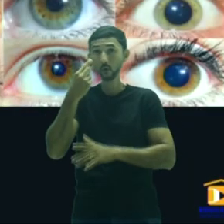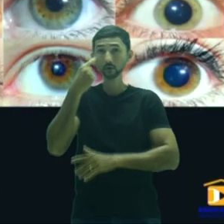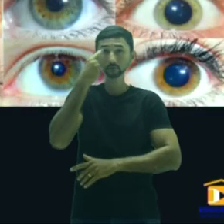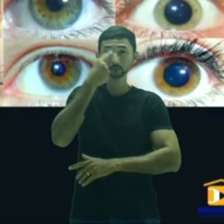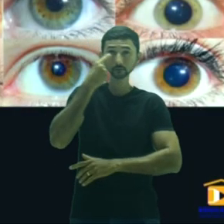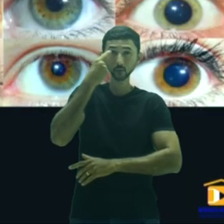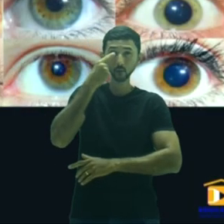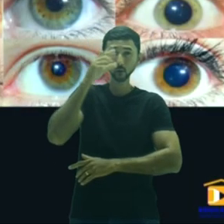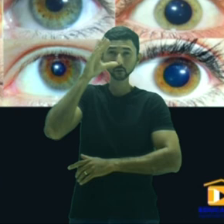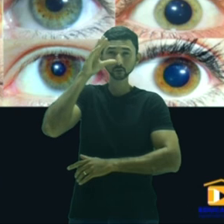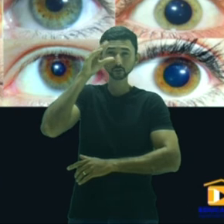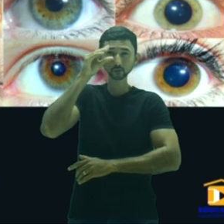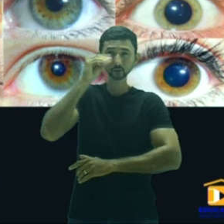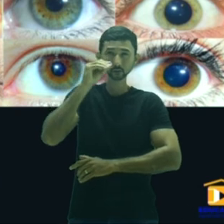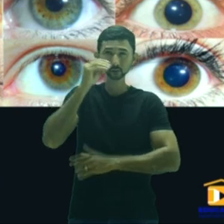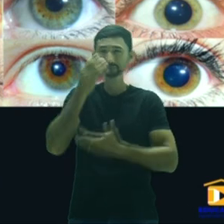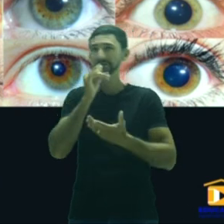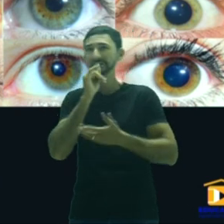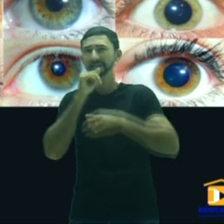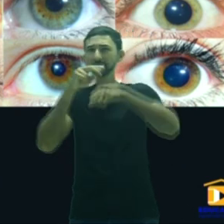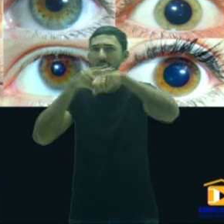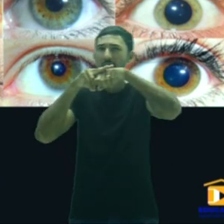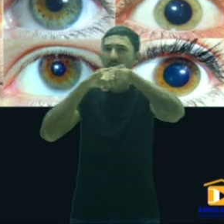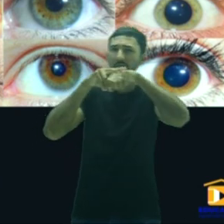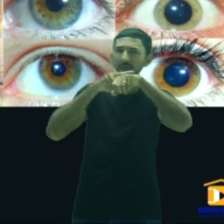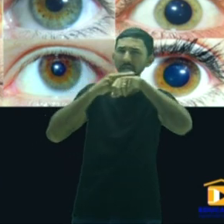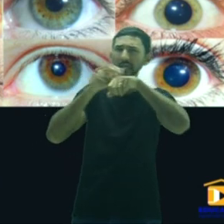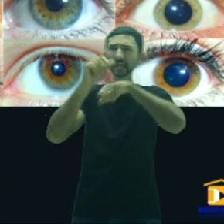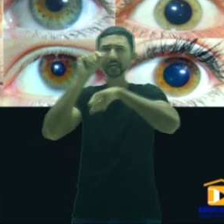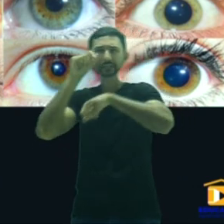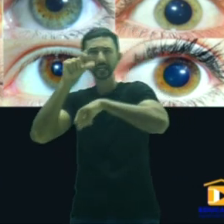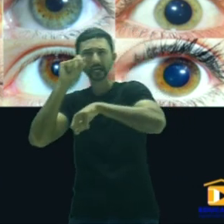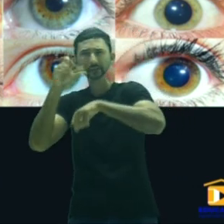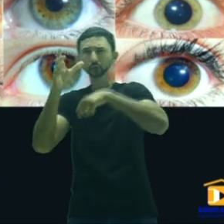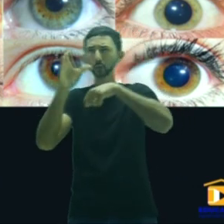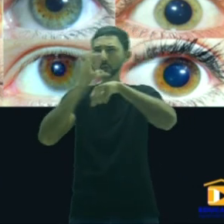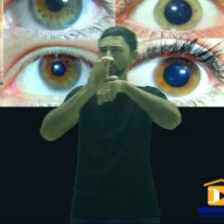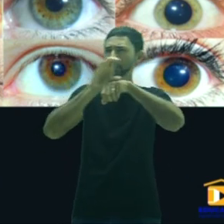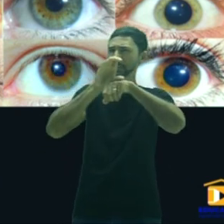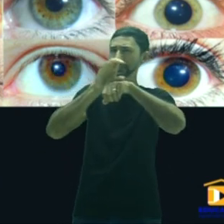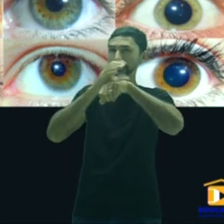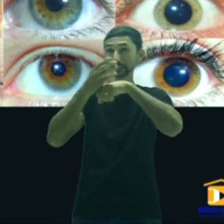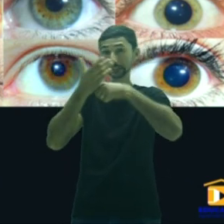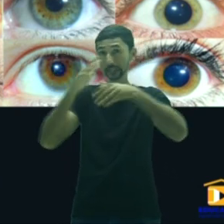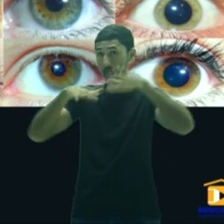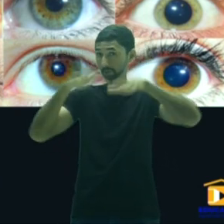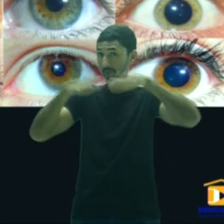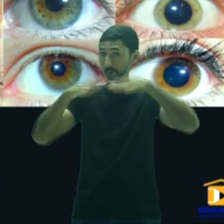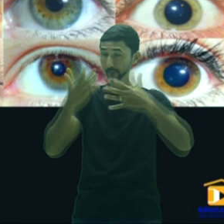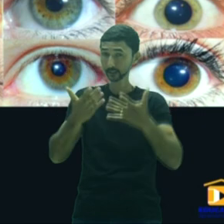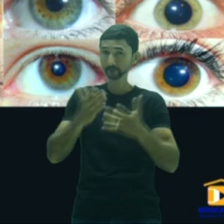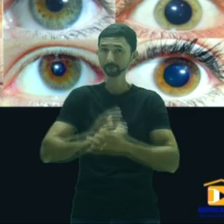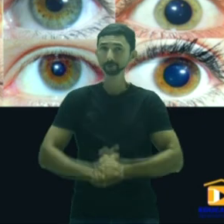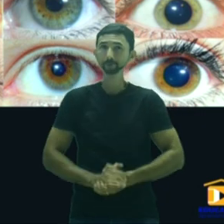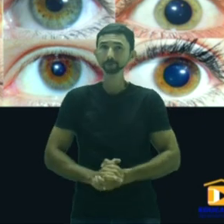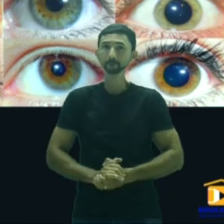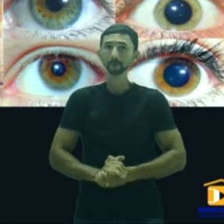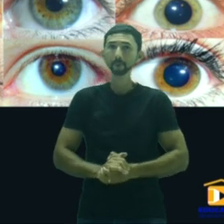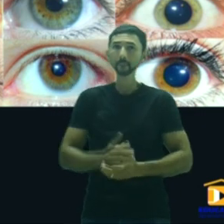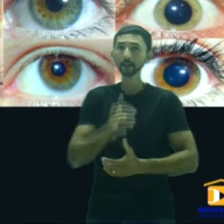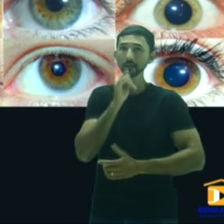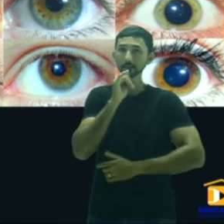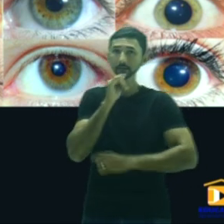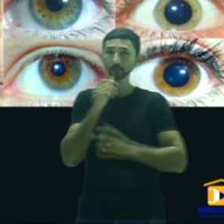uma reflexão de verde, de azul, né? Meio acinzentado. Ah, é porque